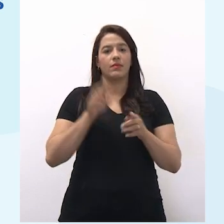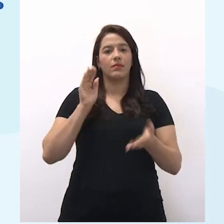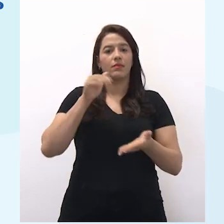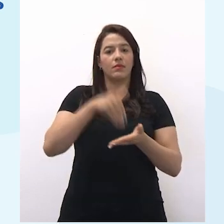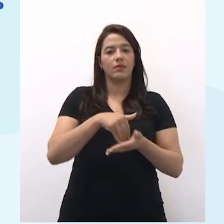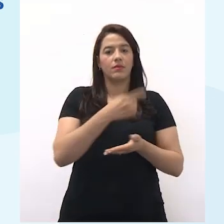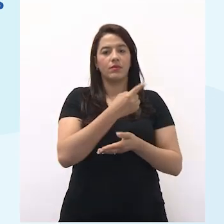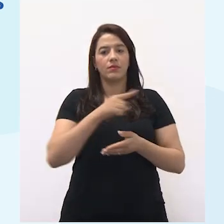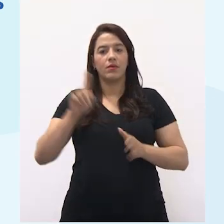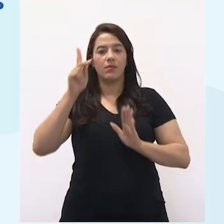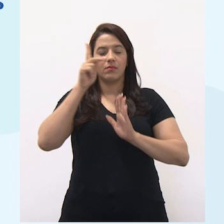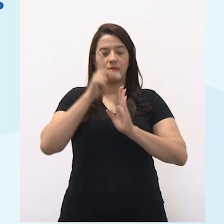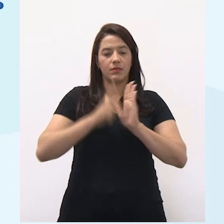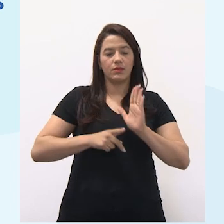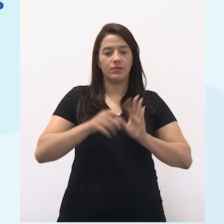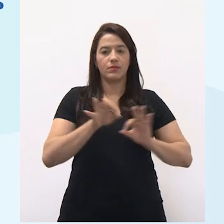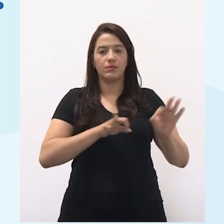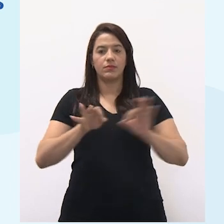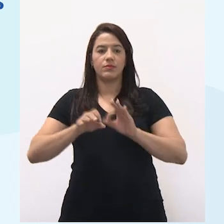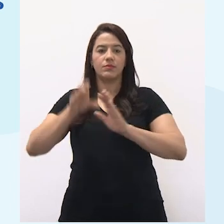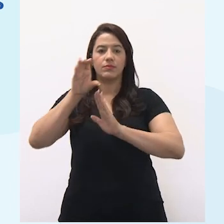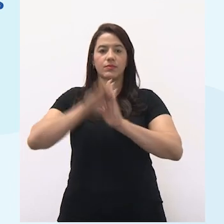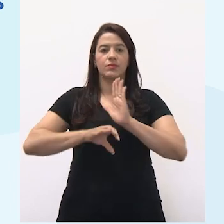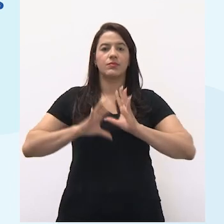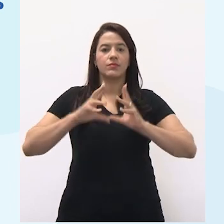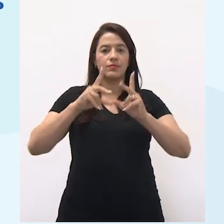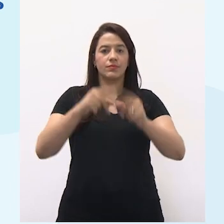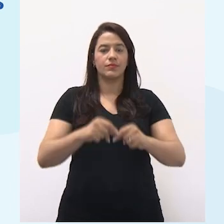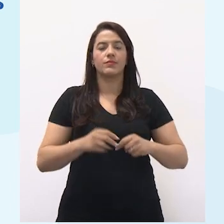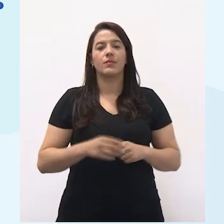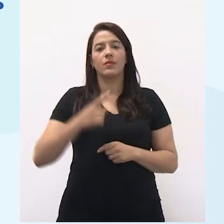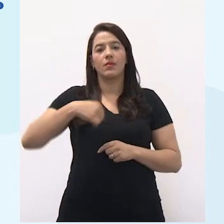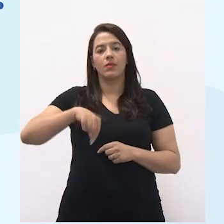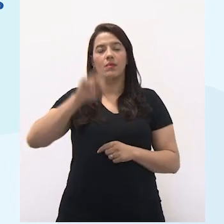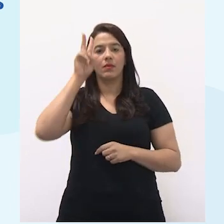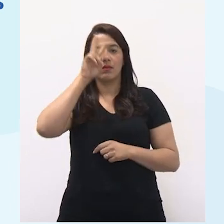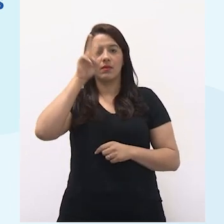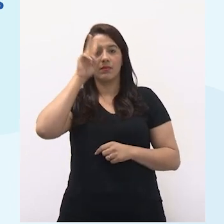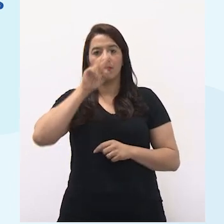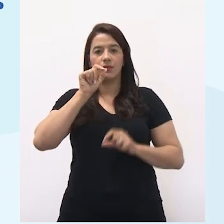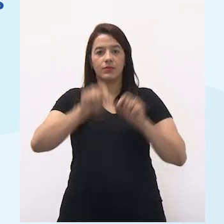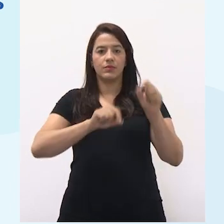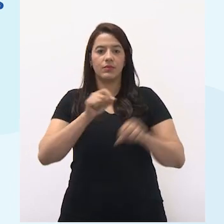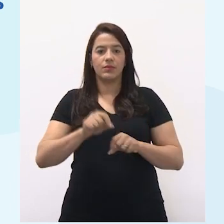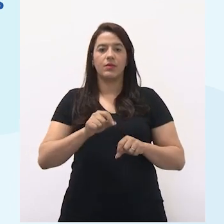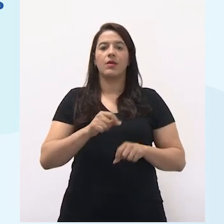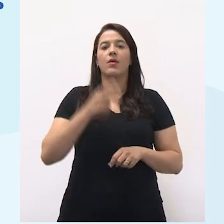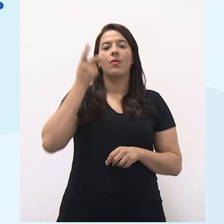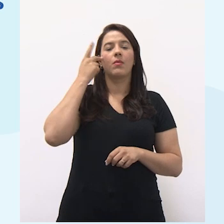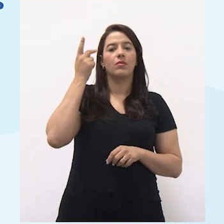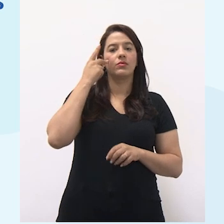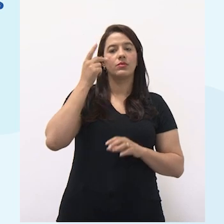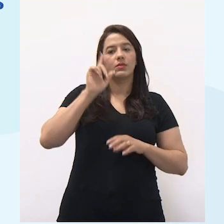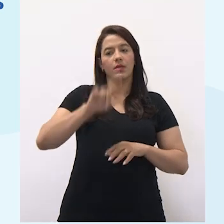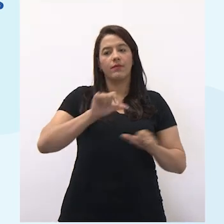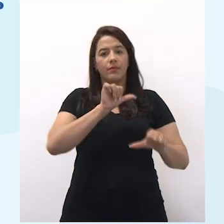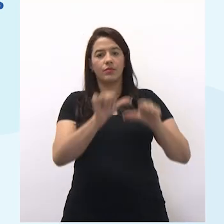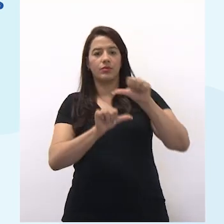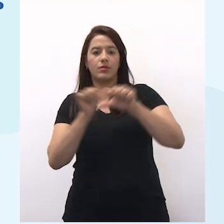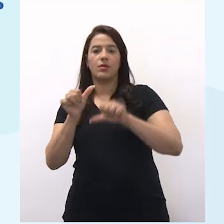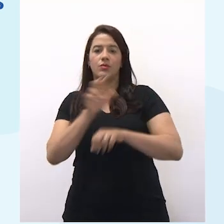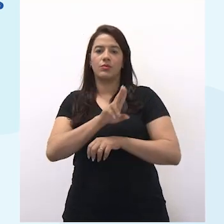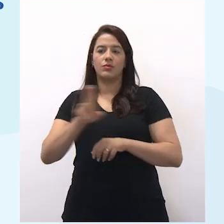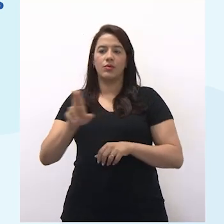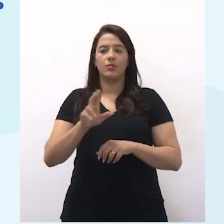temos o planejamento e o currículo, né? Lembrando que agora o currículo paulista será o currículo em ação, né? Isso.